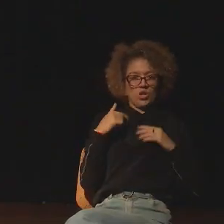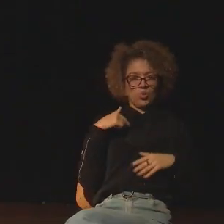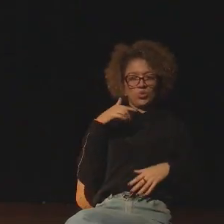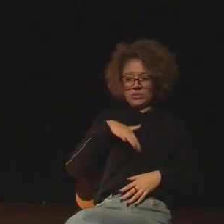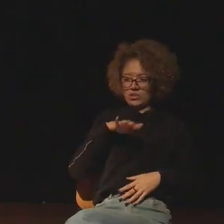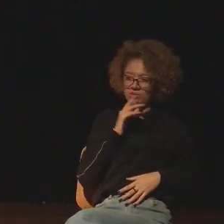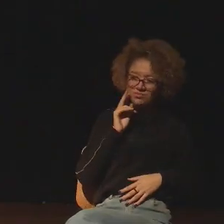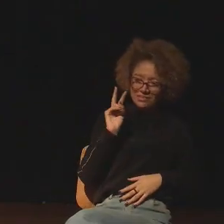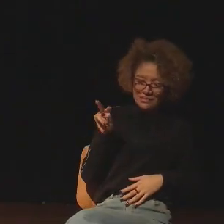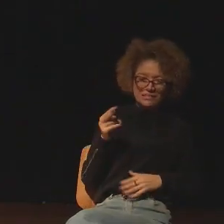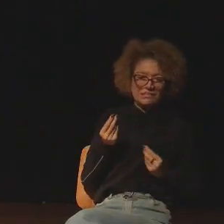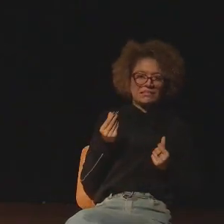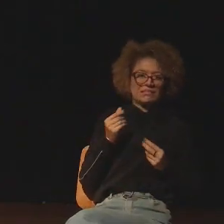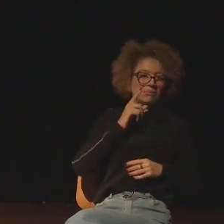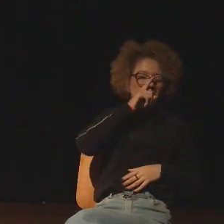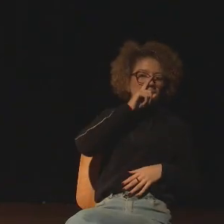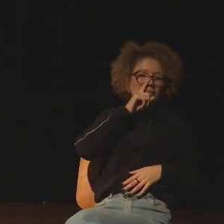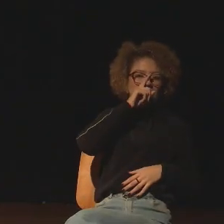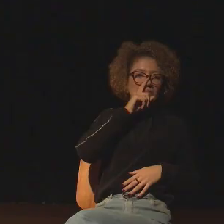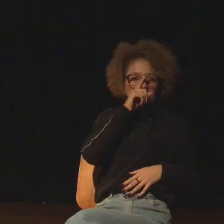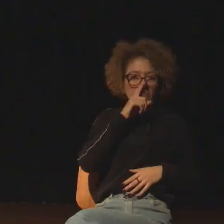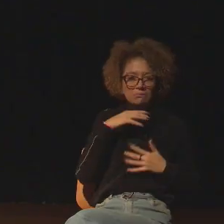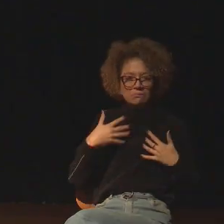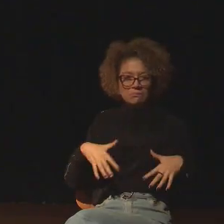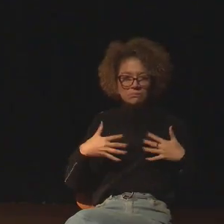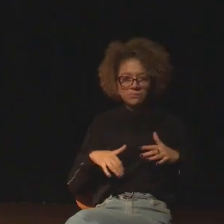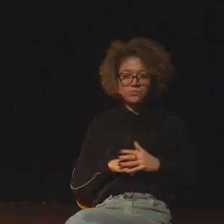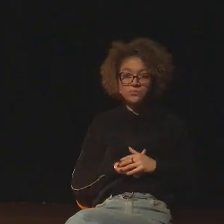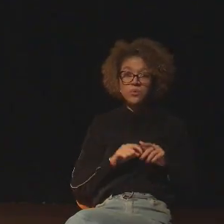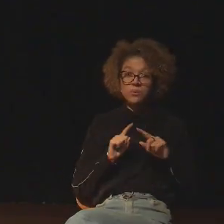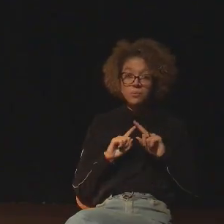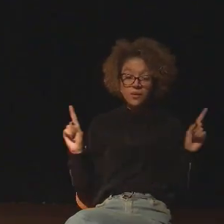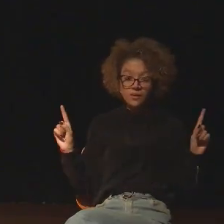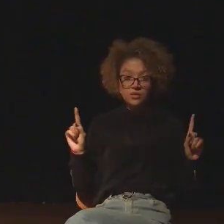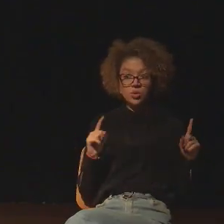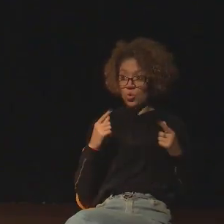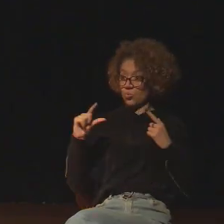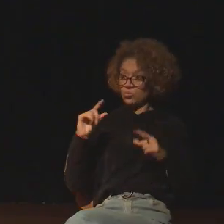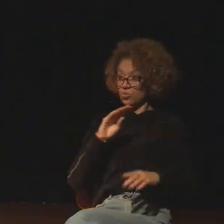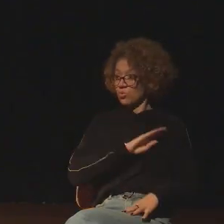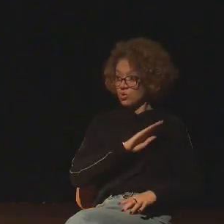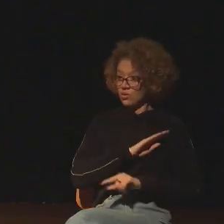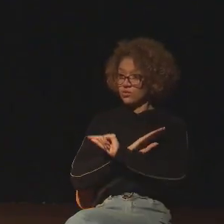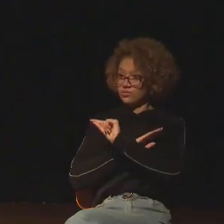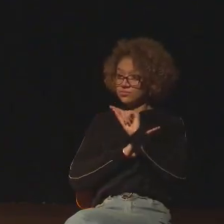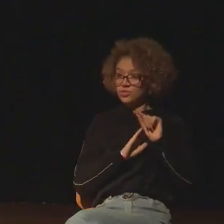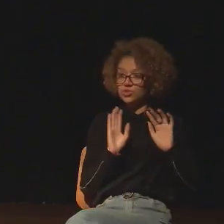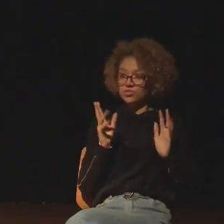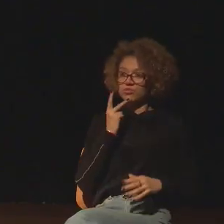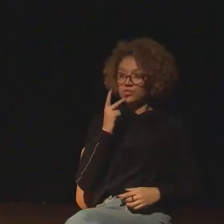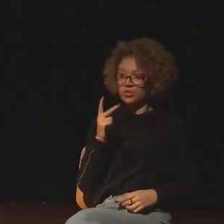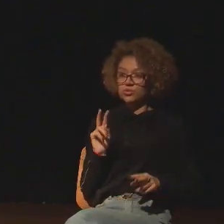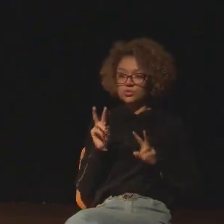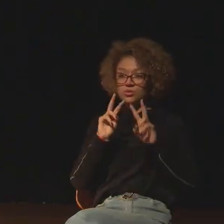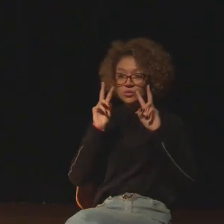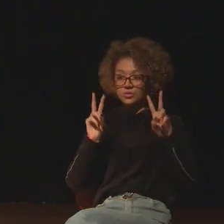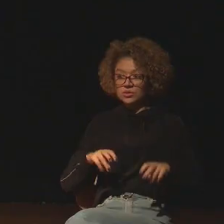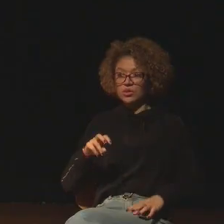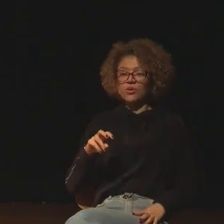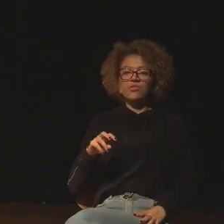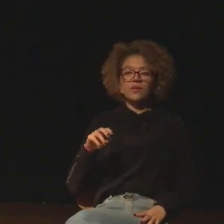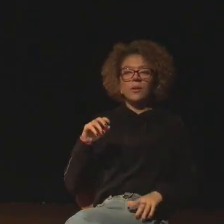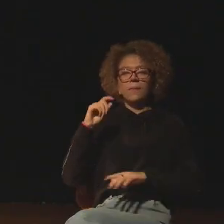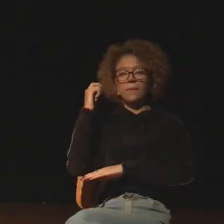um ponto que é muito importante, que deve ser considerado dentro do projeto, como outros colegas comentaram, é a interligação entre a Avenida